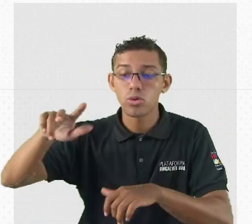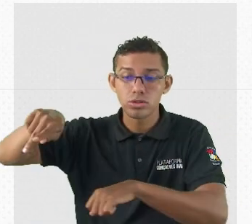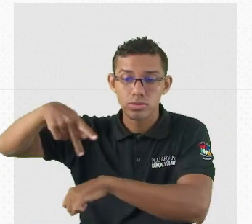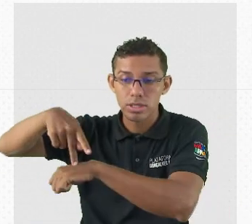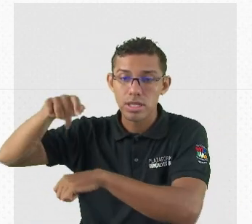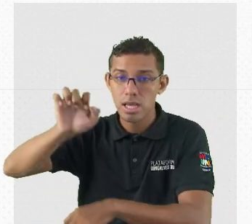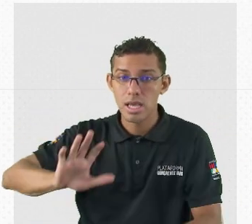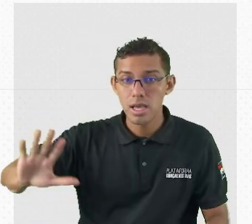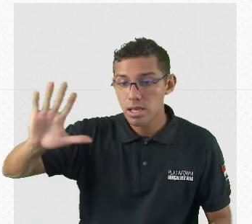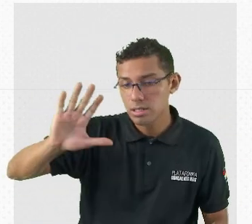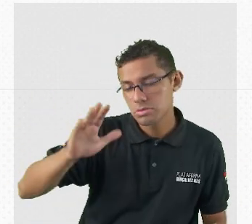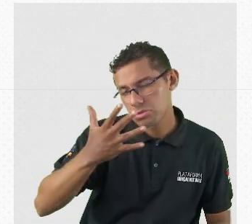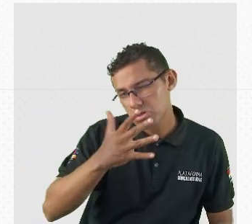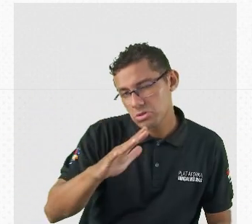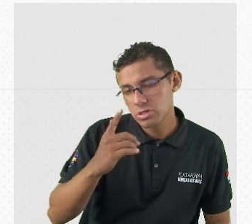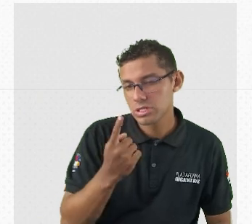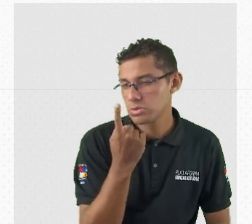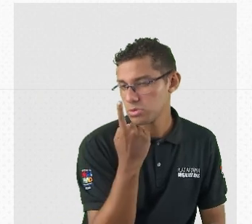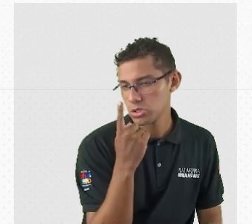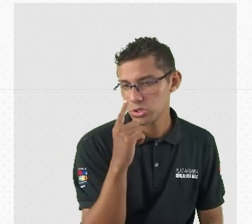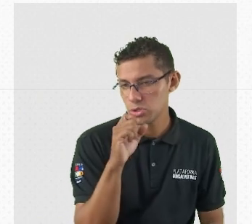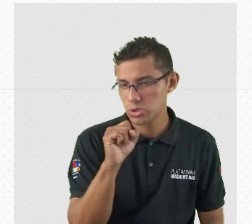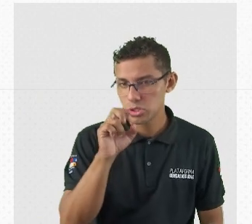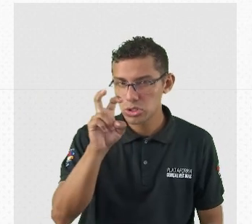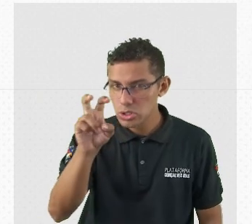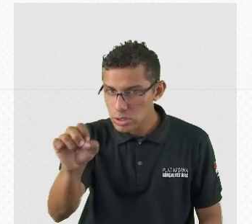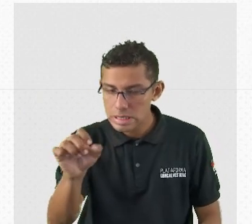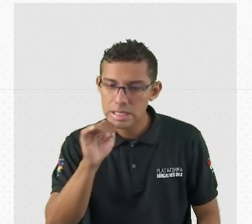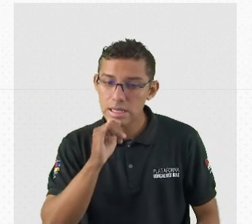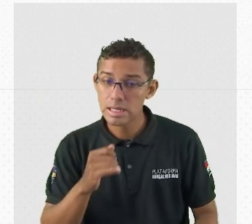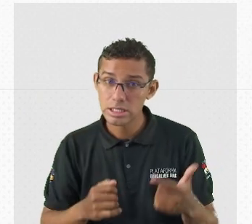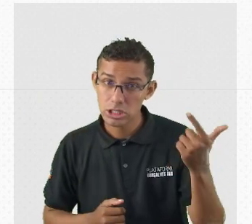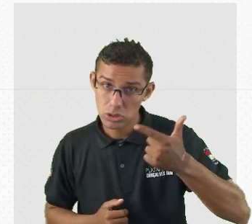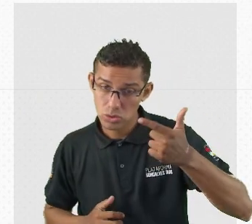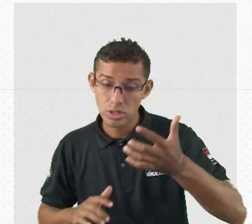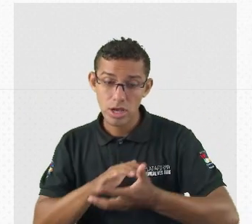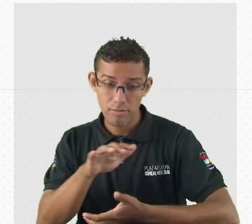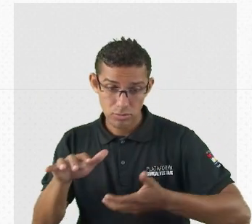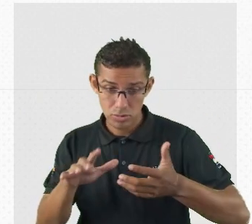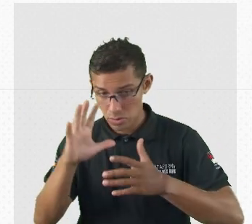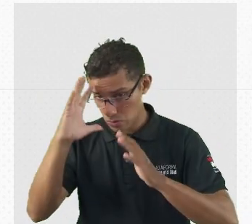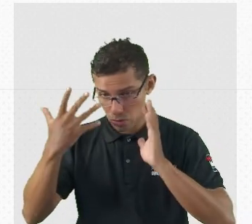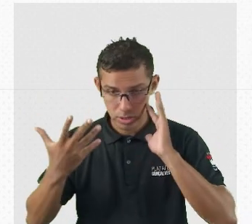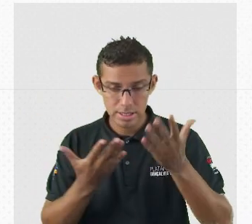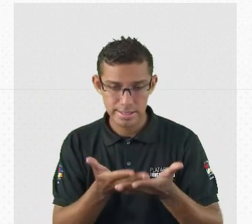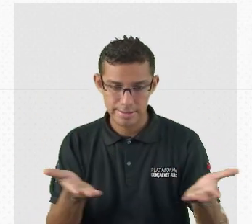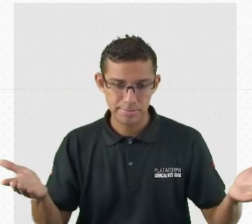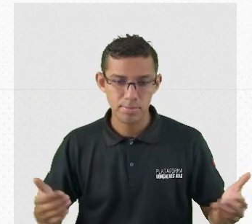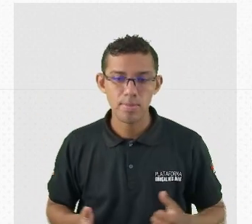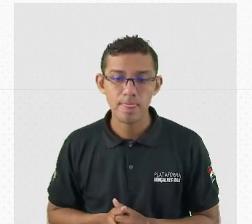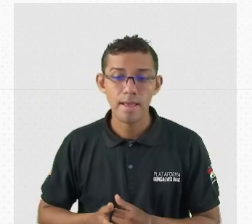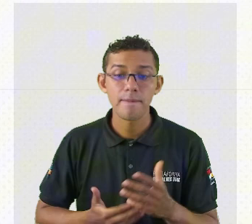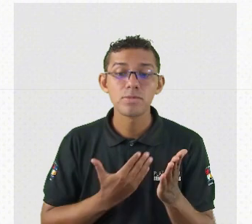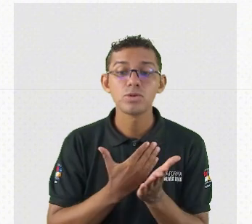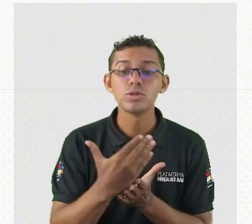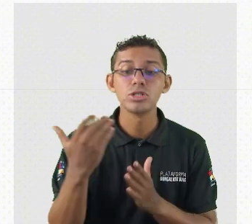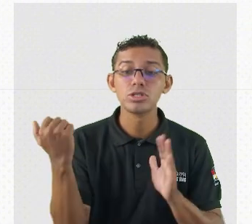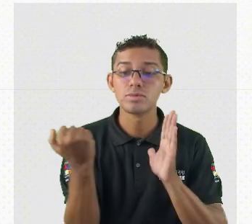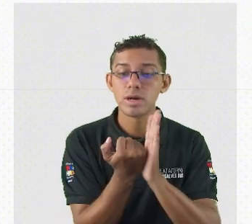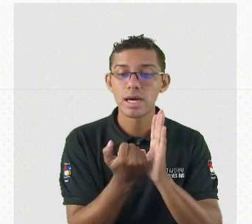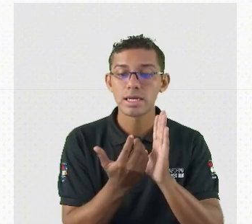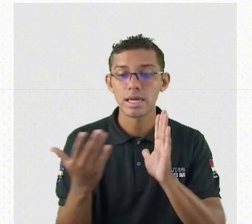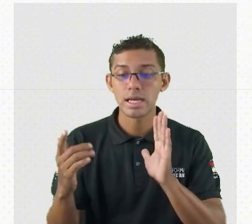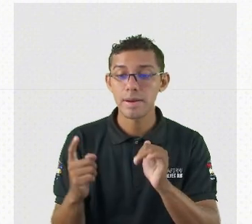Europa e vai ter meados ali de 1850, quando a segunda revolução ela começa a acontecer, tá? É o início que marca essa